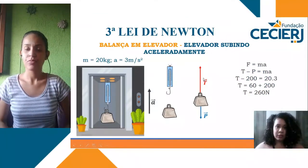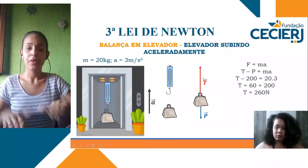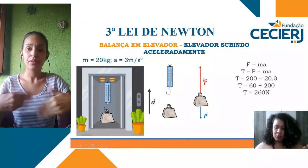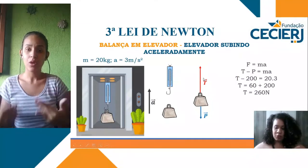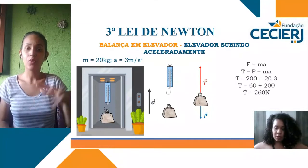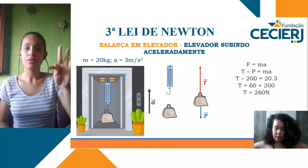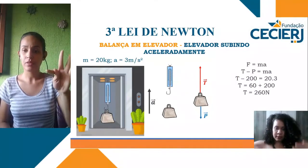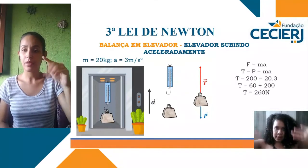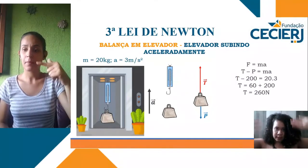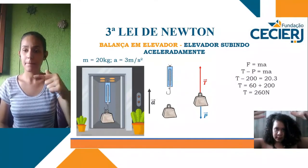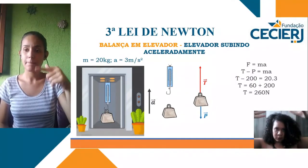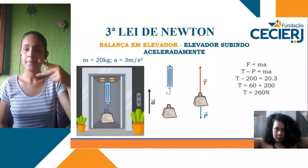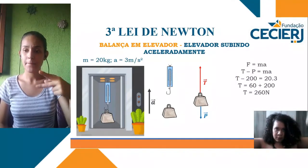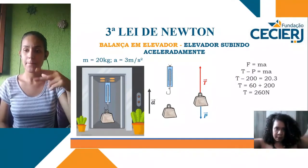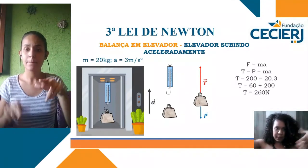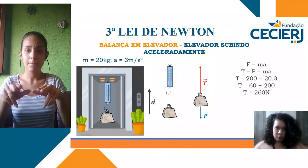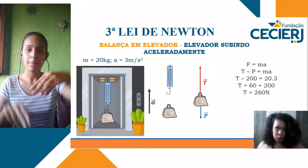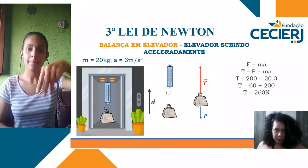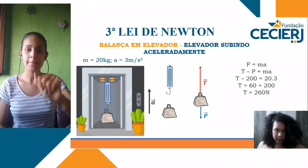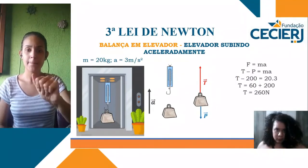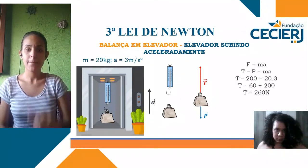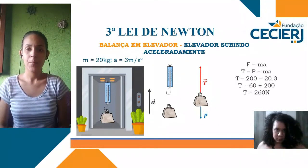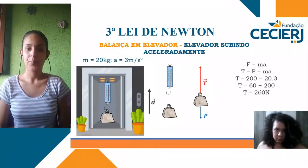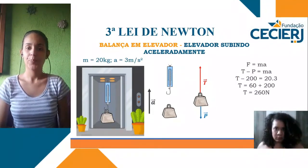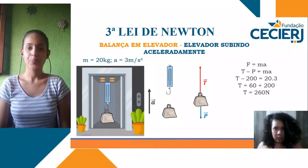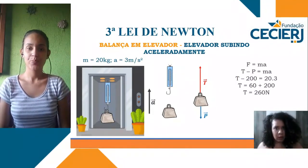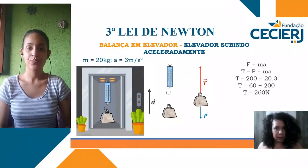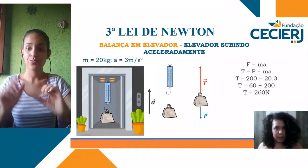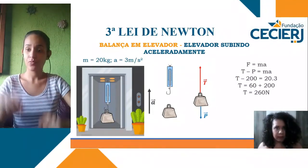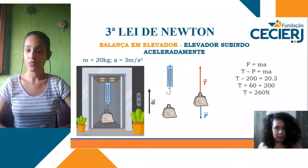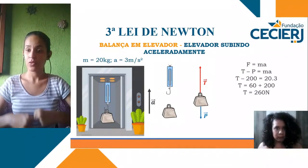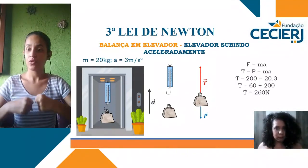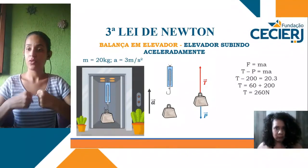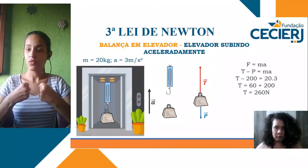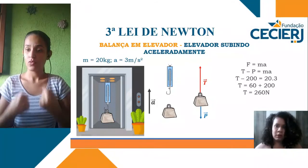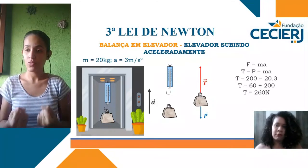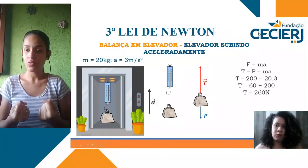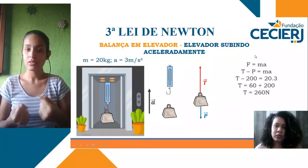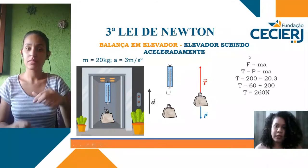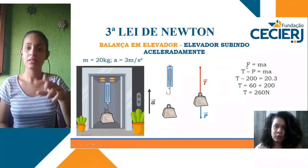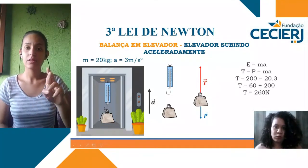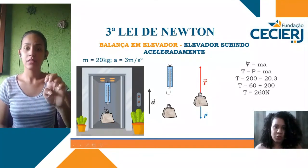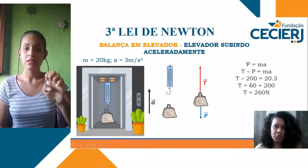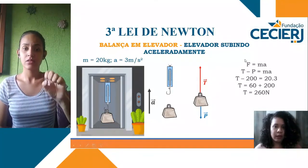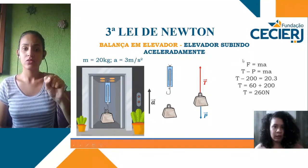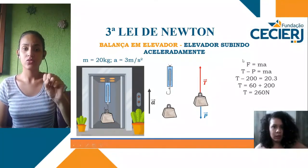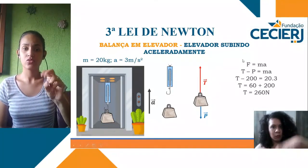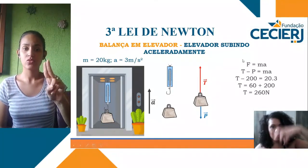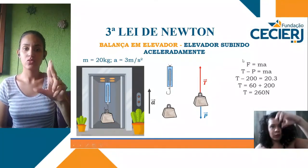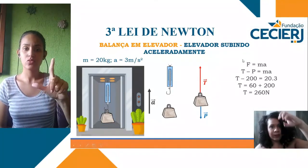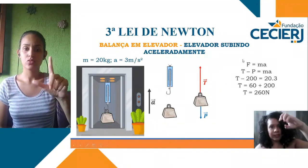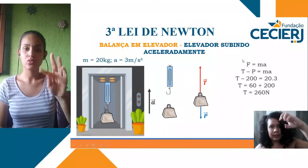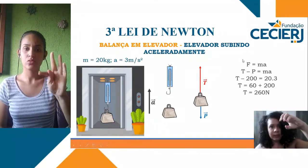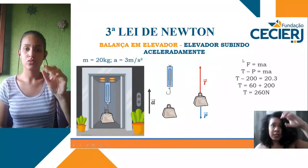essa força resultante? Tração menos peso é igual a MA. Então, a força resultante é